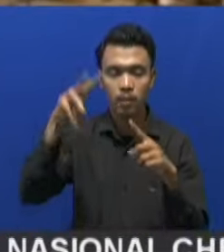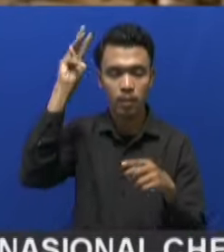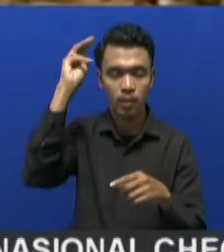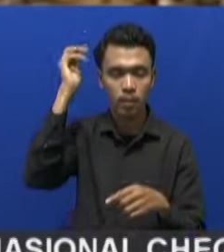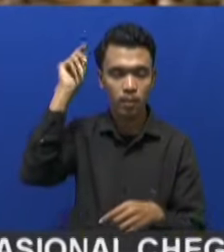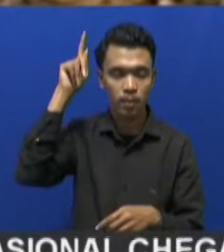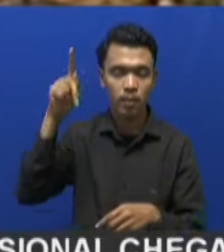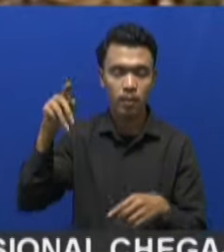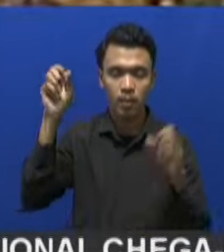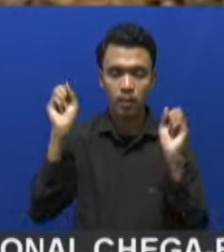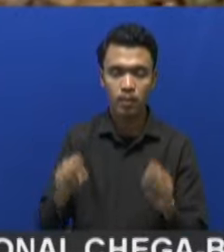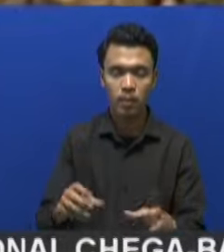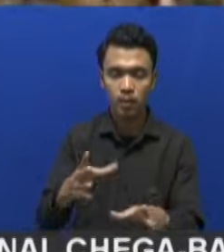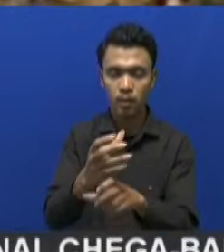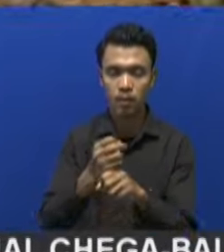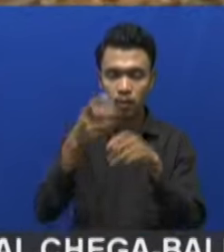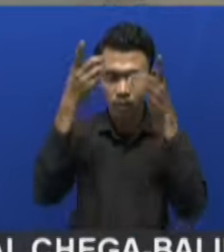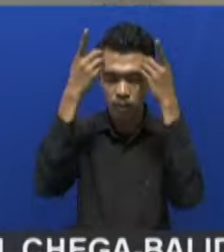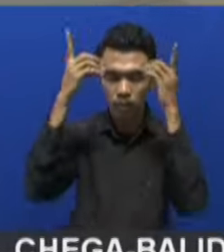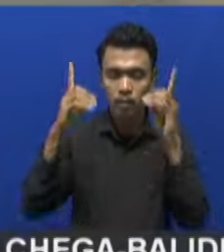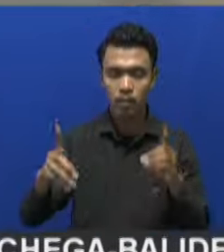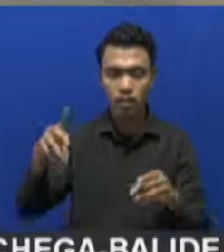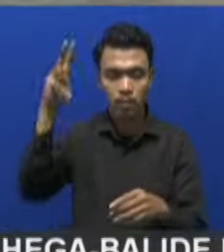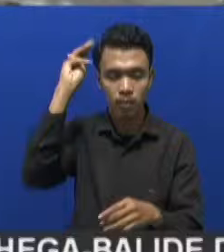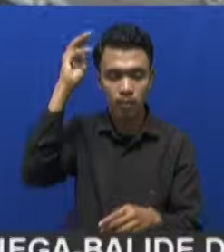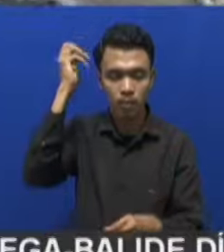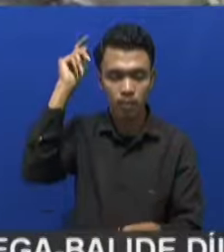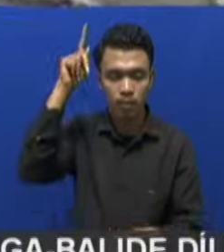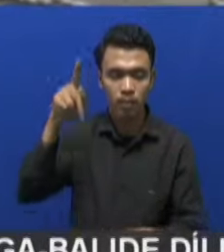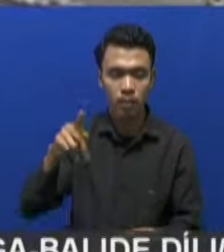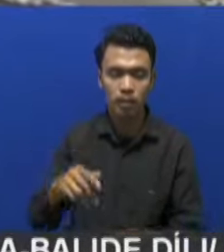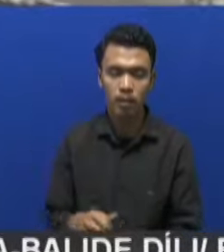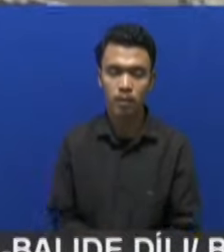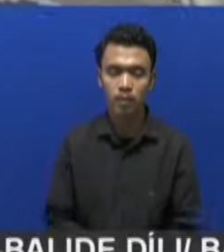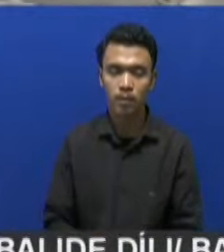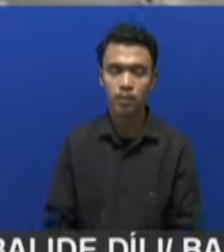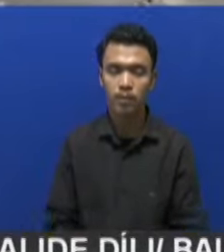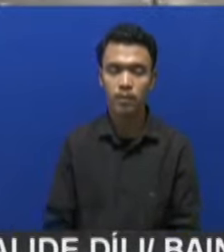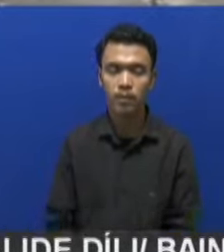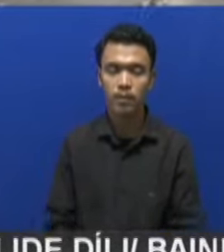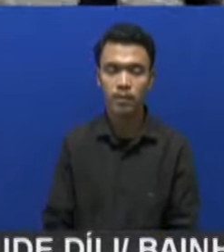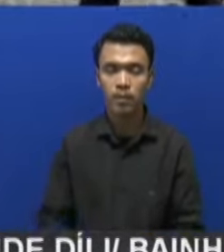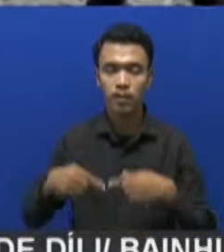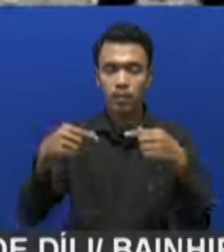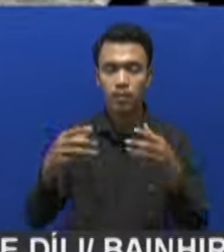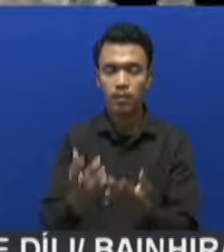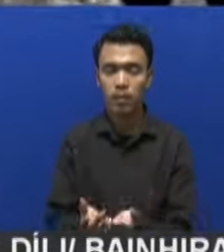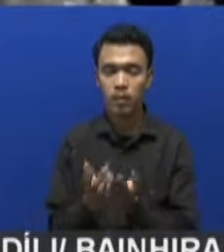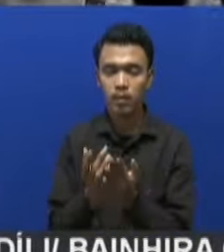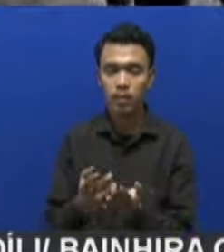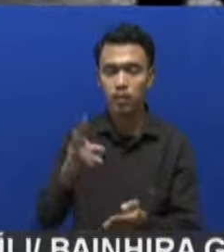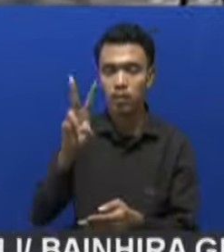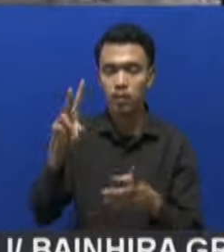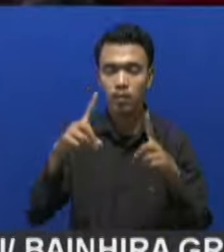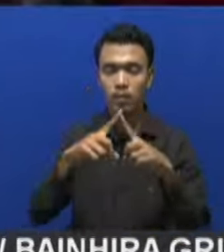Florestas ode toma consideração ba dane. Antes ne Ministério Agricultura Pecuária Pescas na Floresta ofrece ona bero unidade rua ba